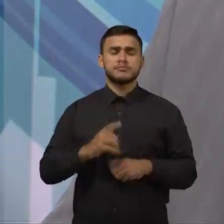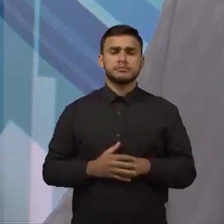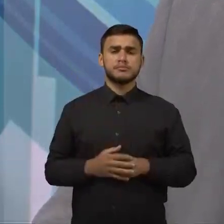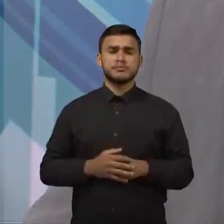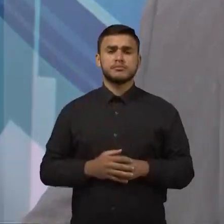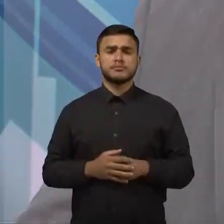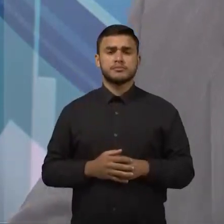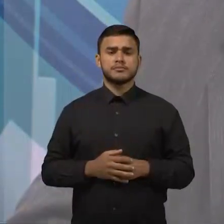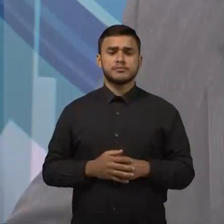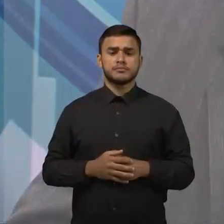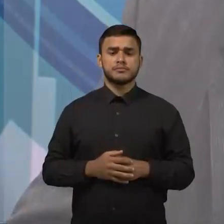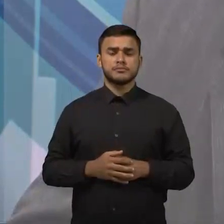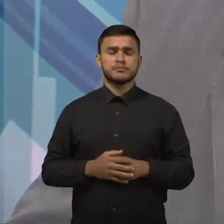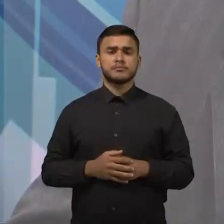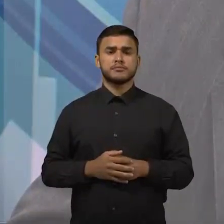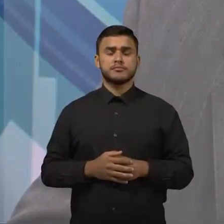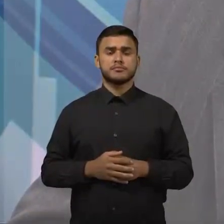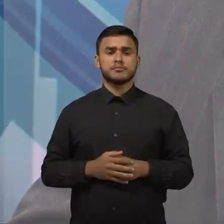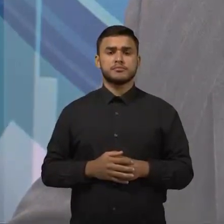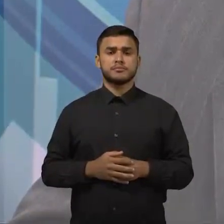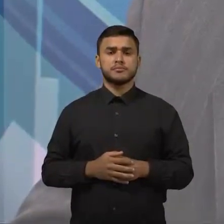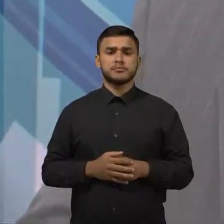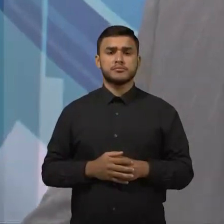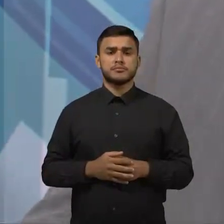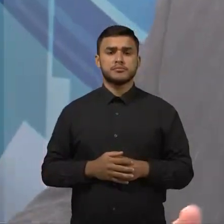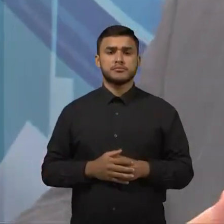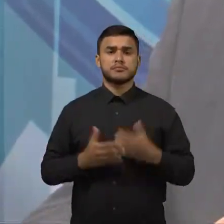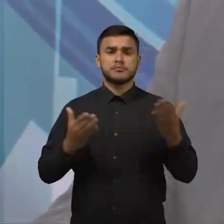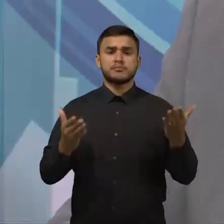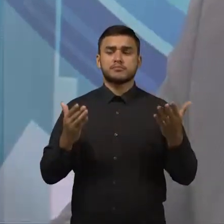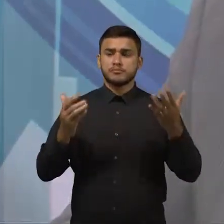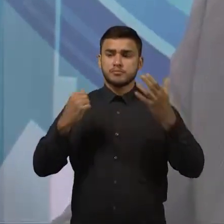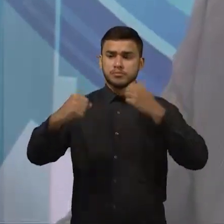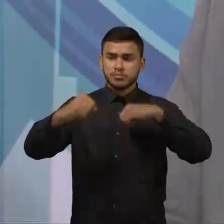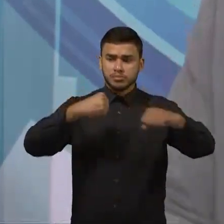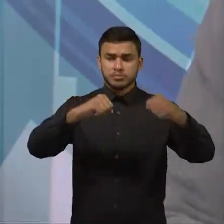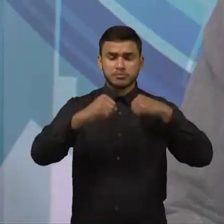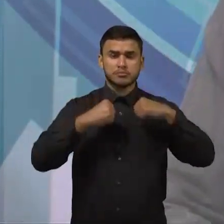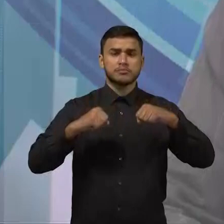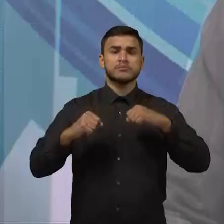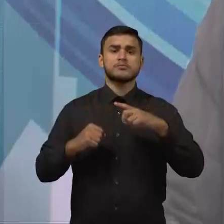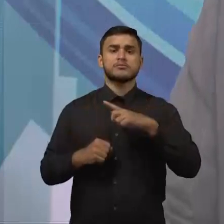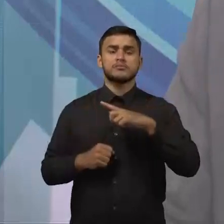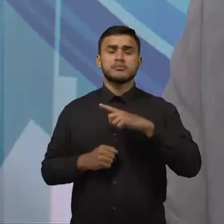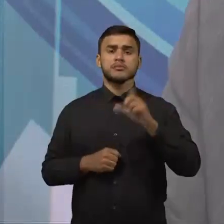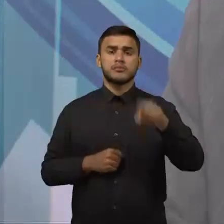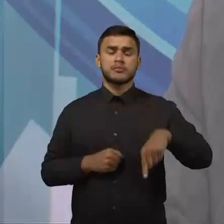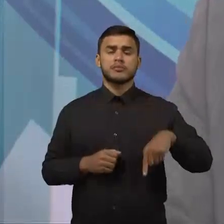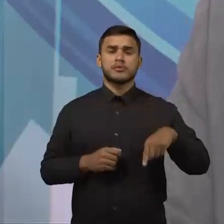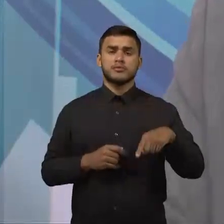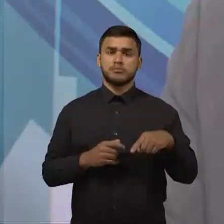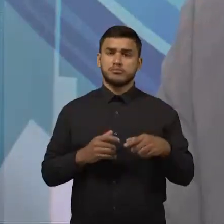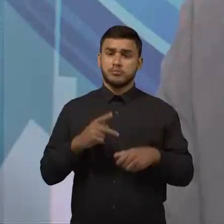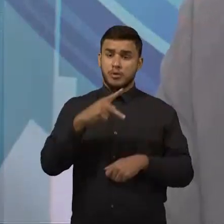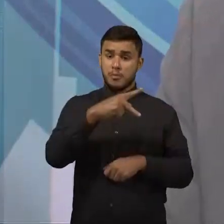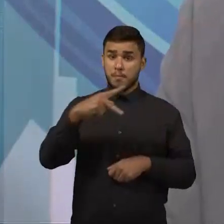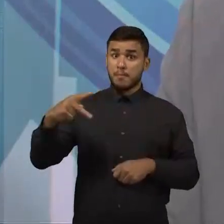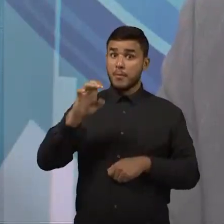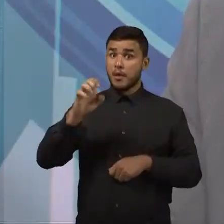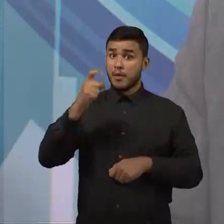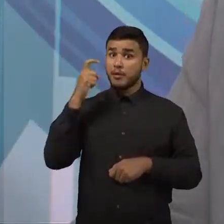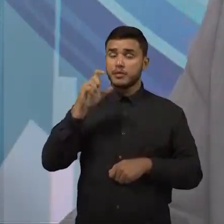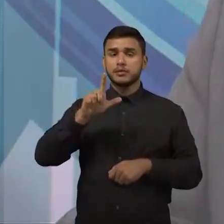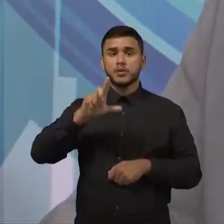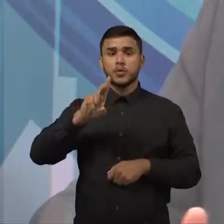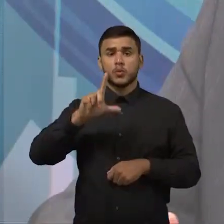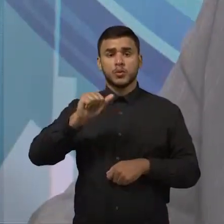Nós tivemos um debate sobre um pedido de habeas corpus, ou seja, de alguém que, por acaso, é o ex-presidente da República, Luiz Inácio Lula da